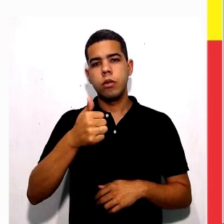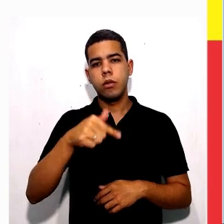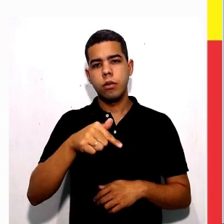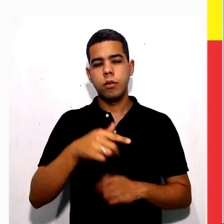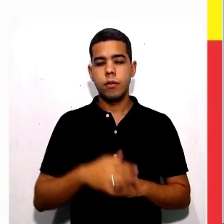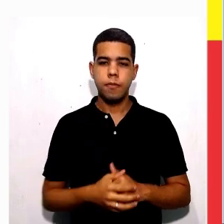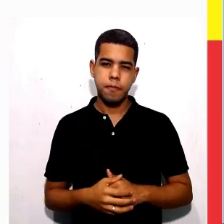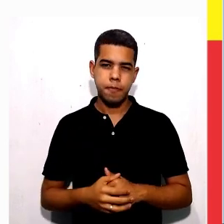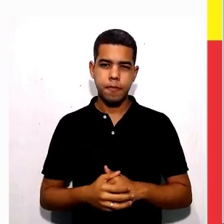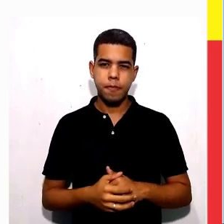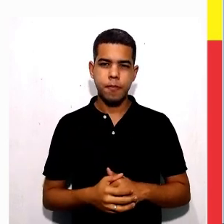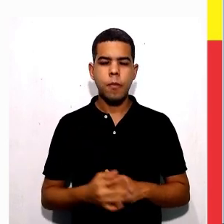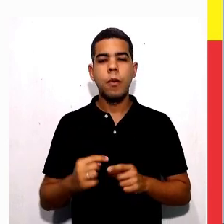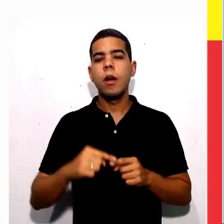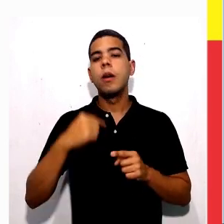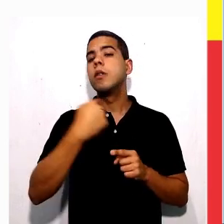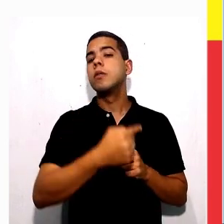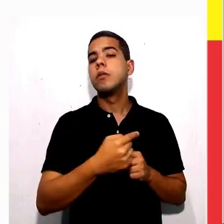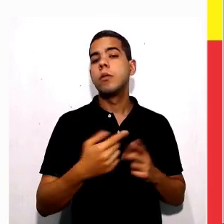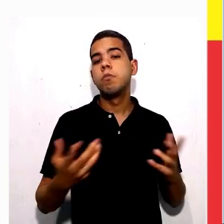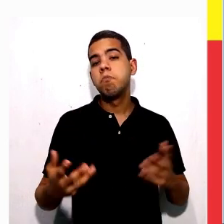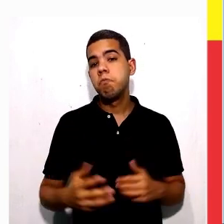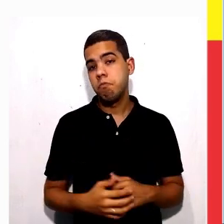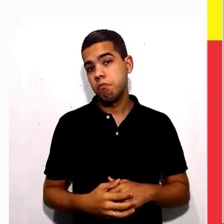17. O próximo elemento